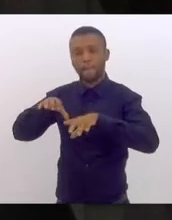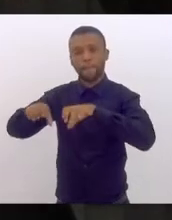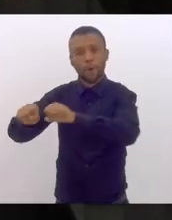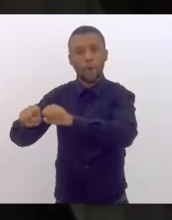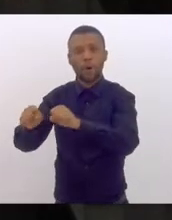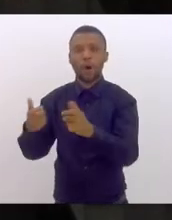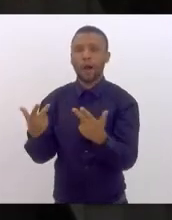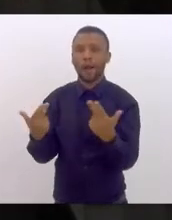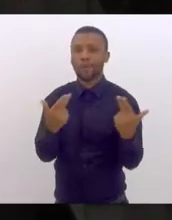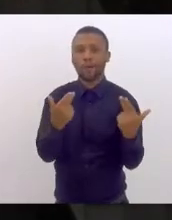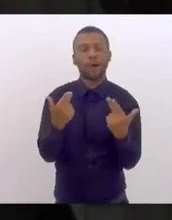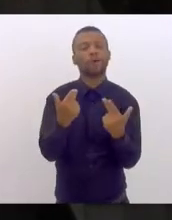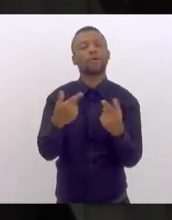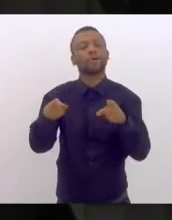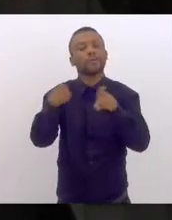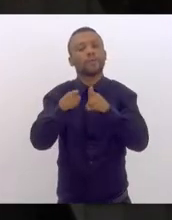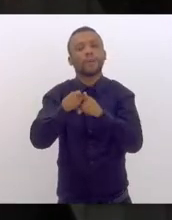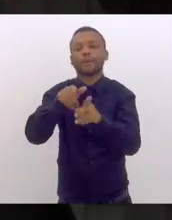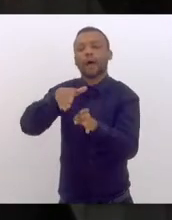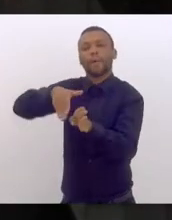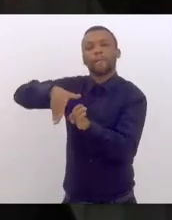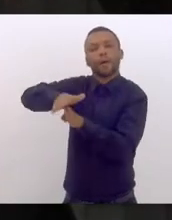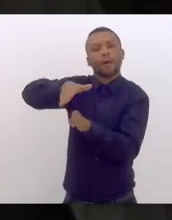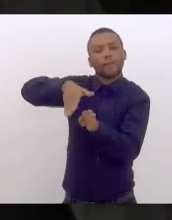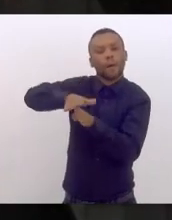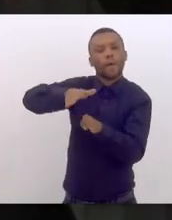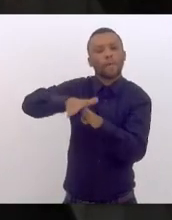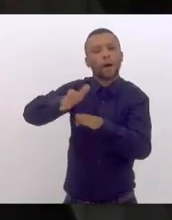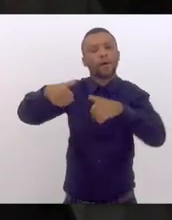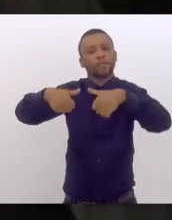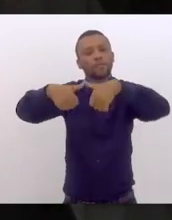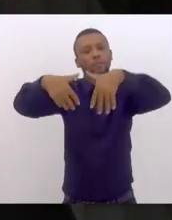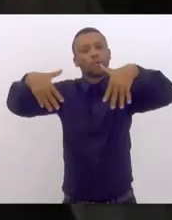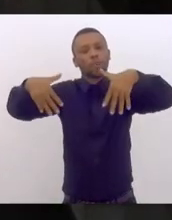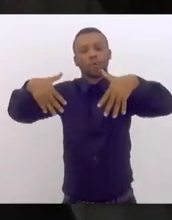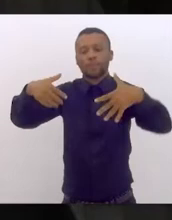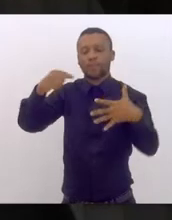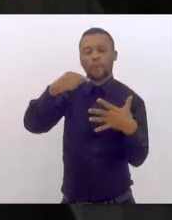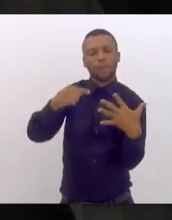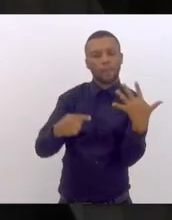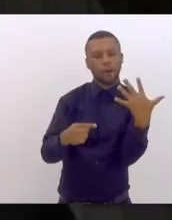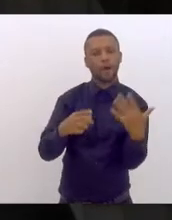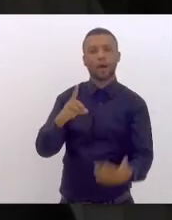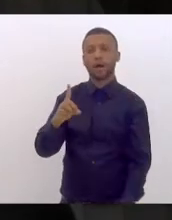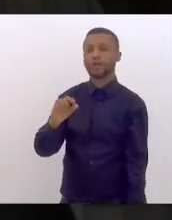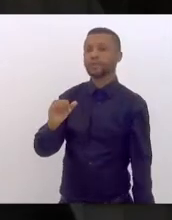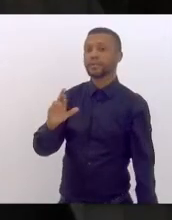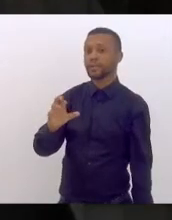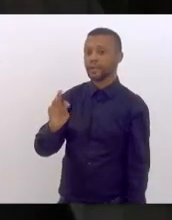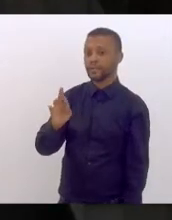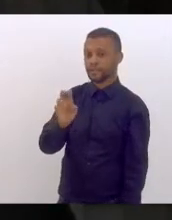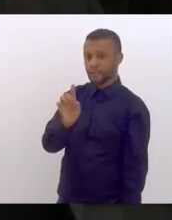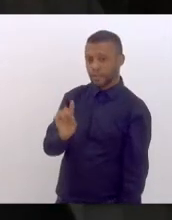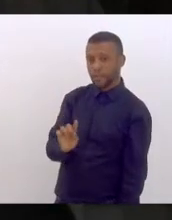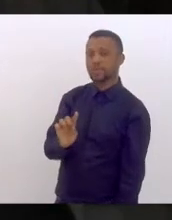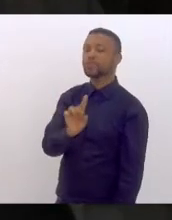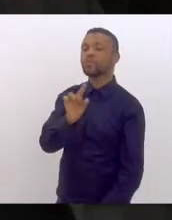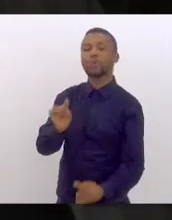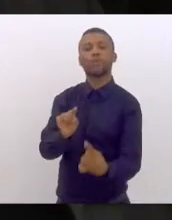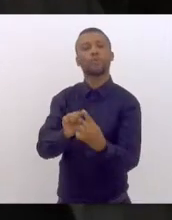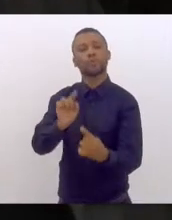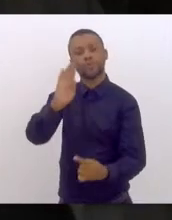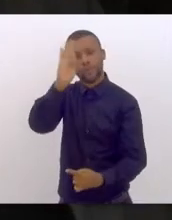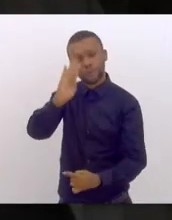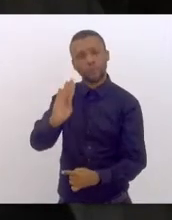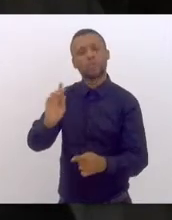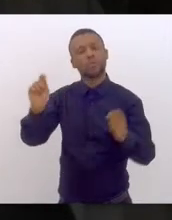como dar diretrizes e para que o país possa ter um planejamento